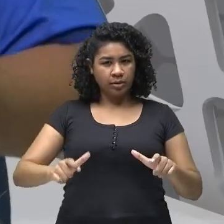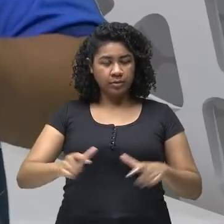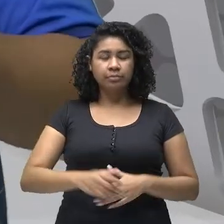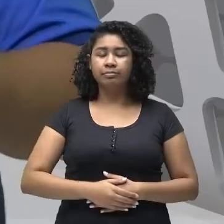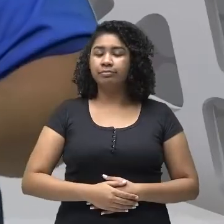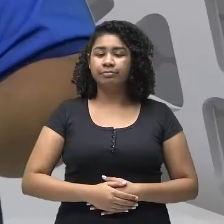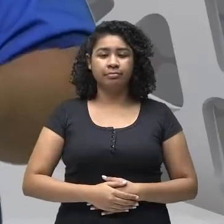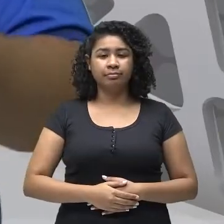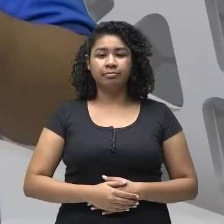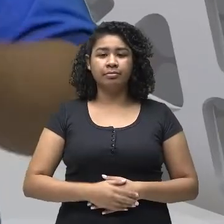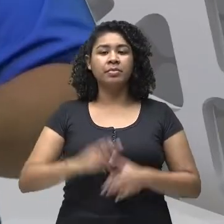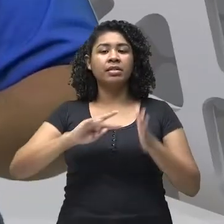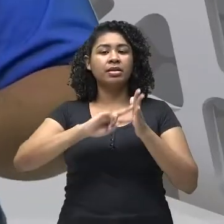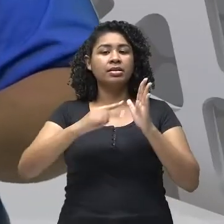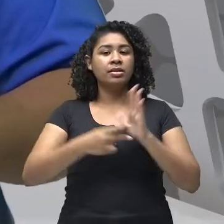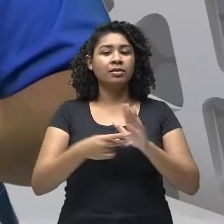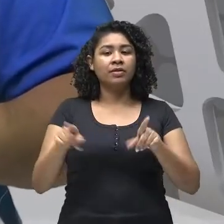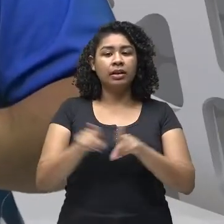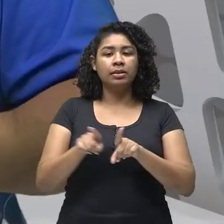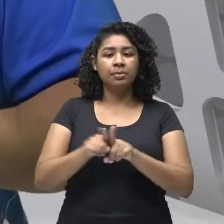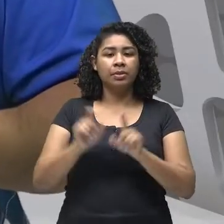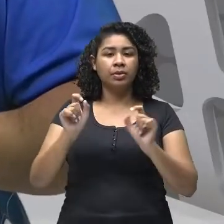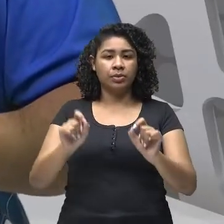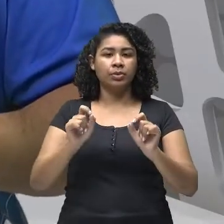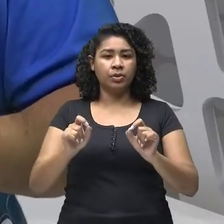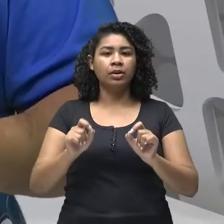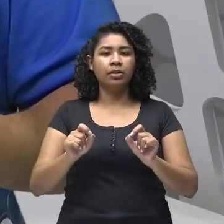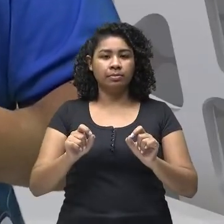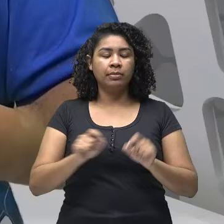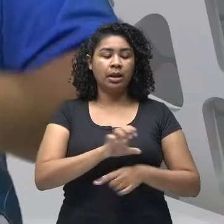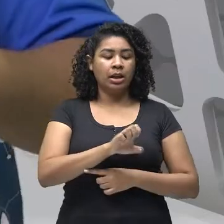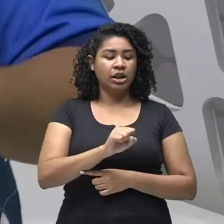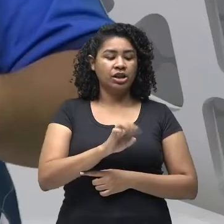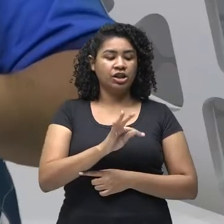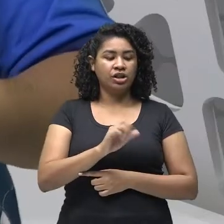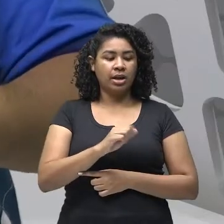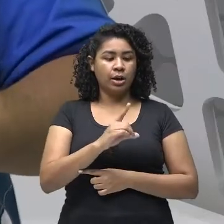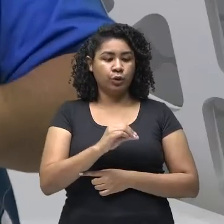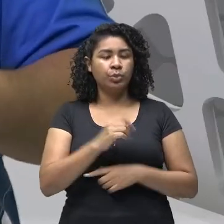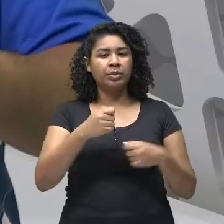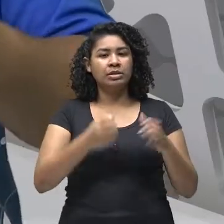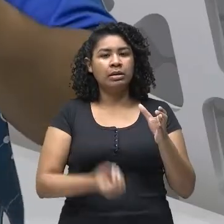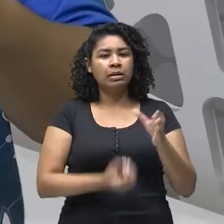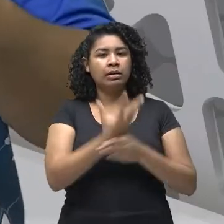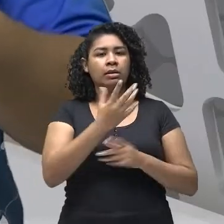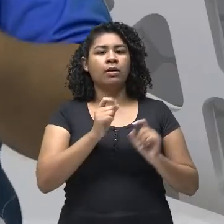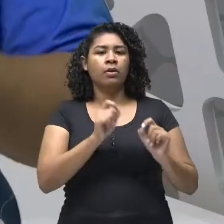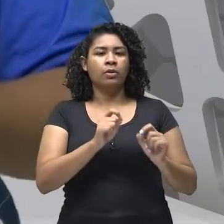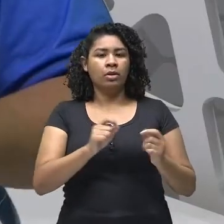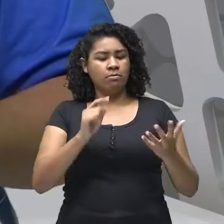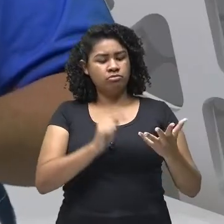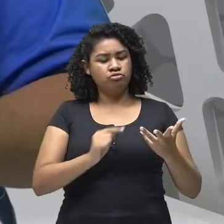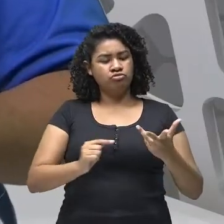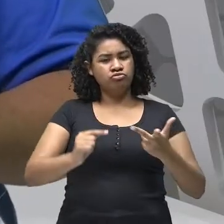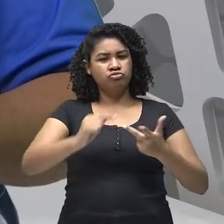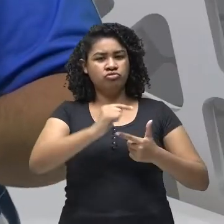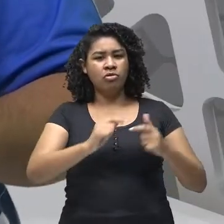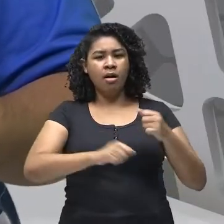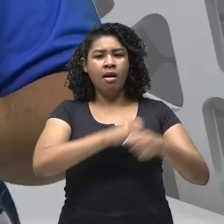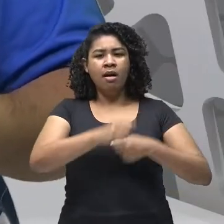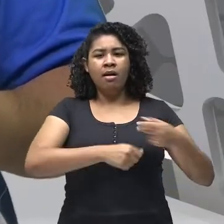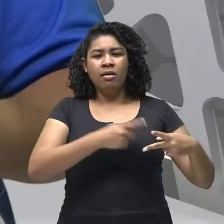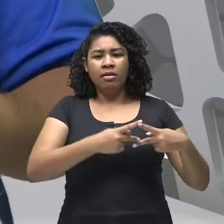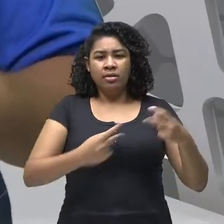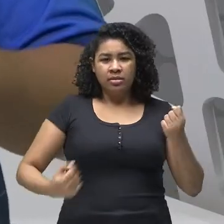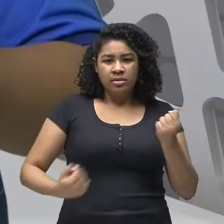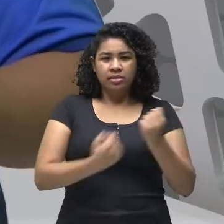que, para se ter um Estado, foi necessário o processo de criação de aparatos administrativos que